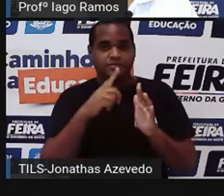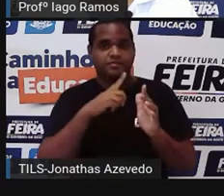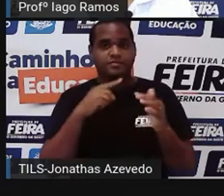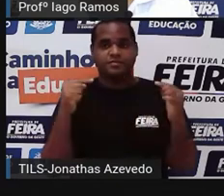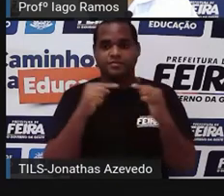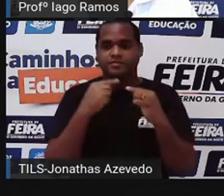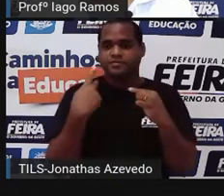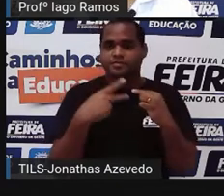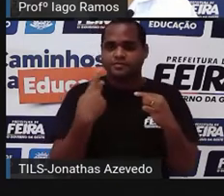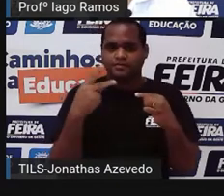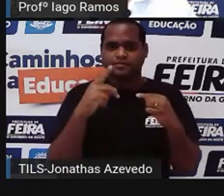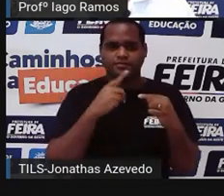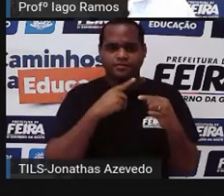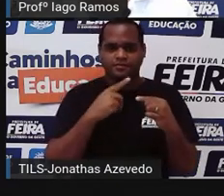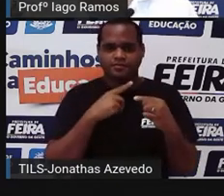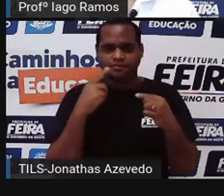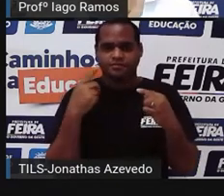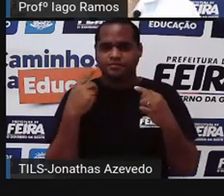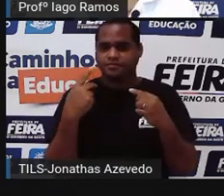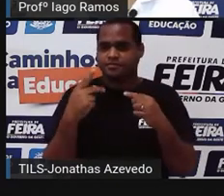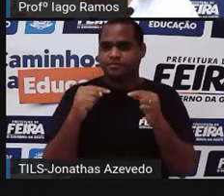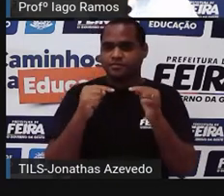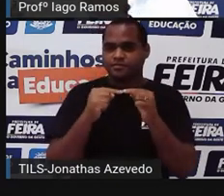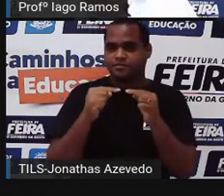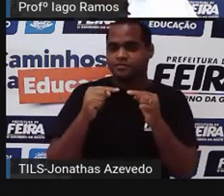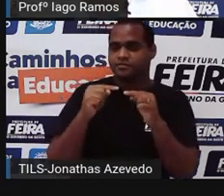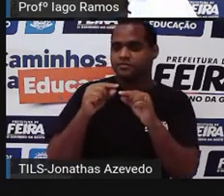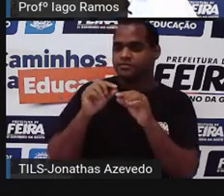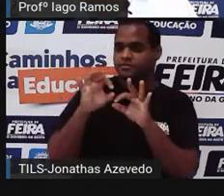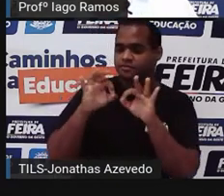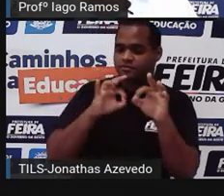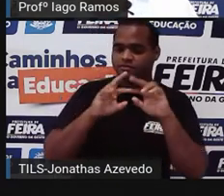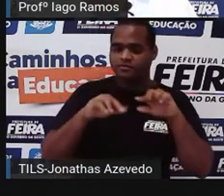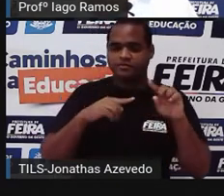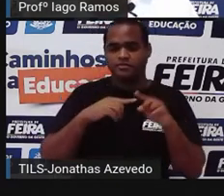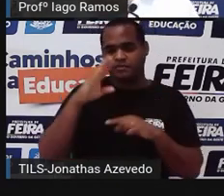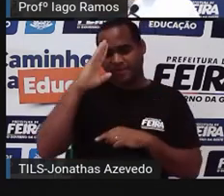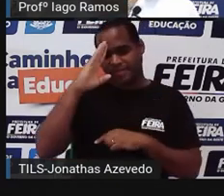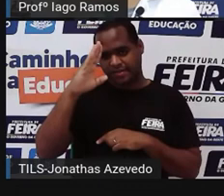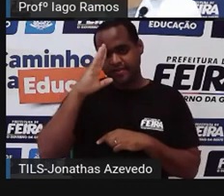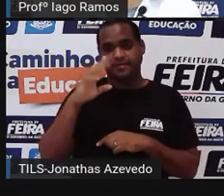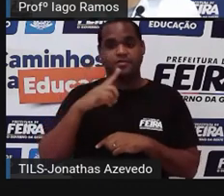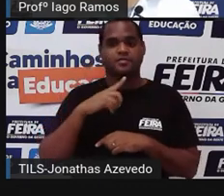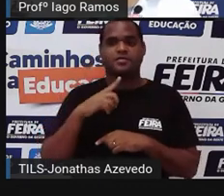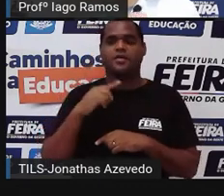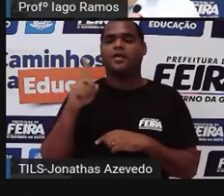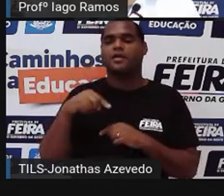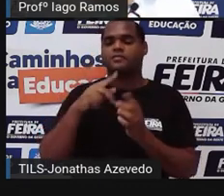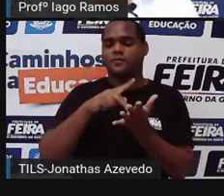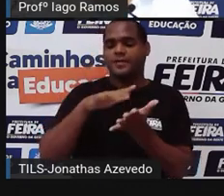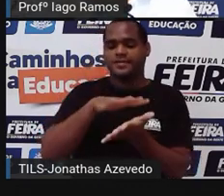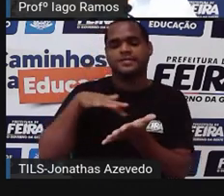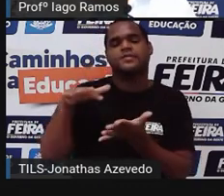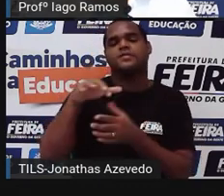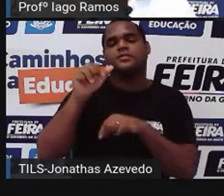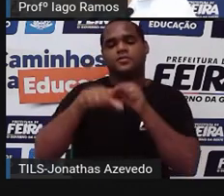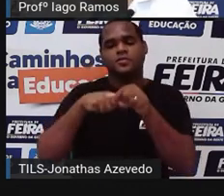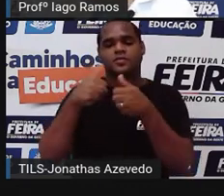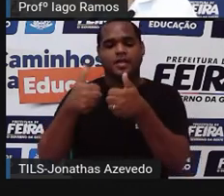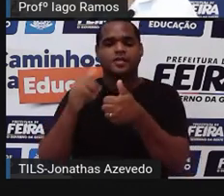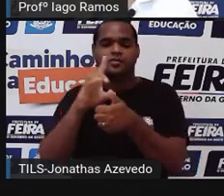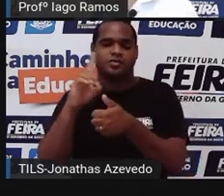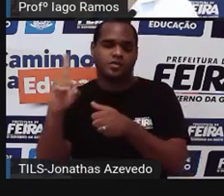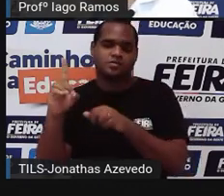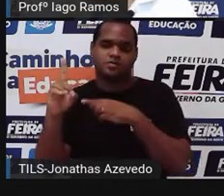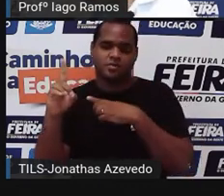a setinha aí vai para um sentido da direita Então vou pegar aquela figura vou deslocar ela para